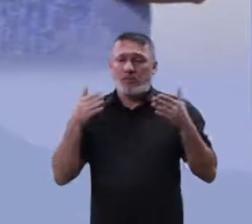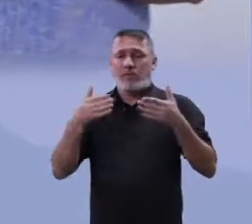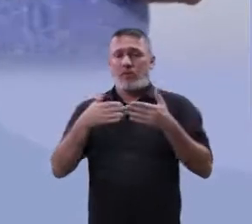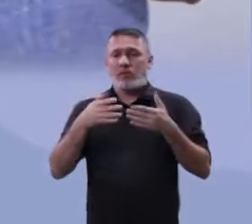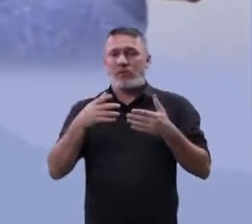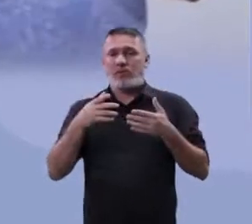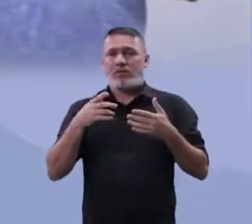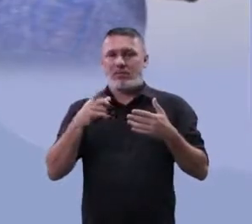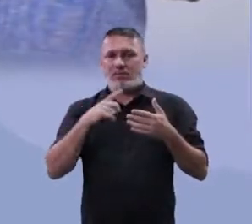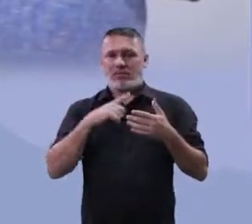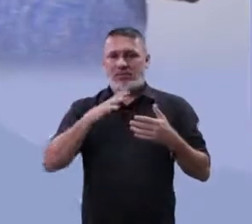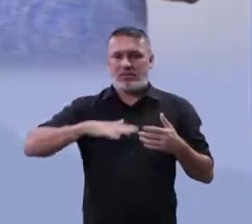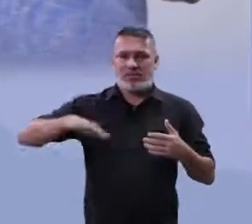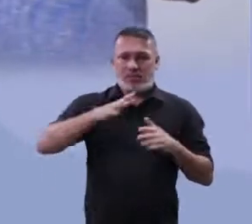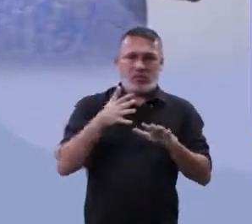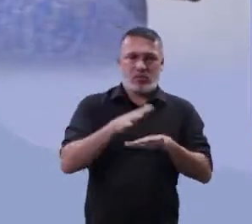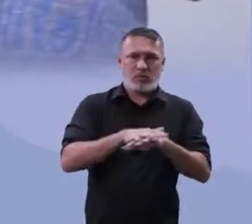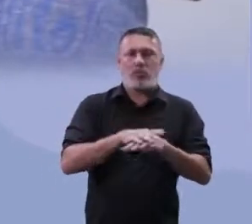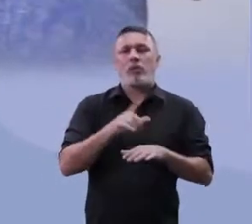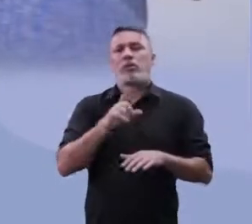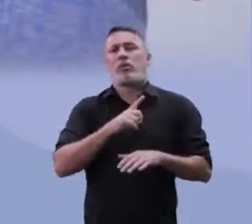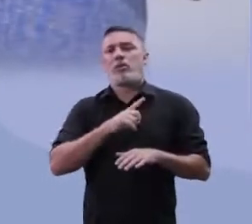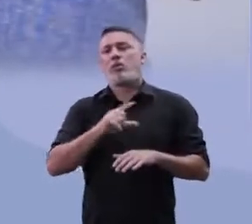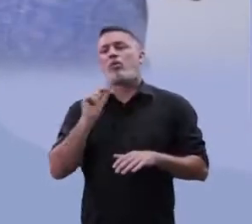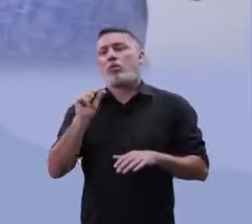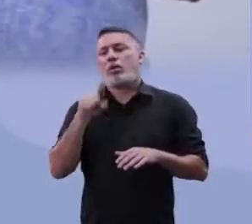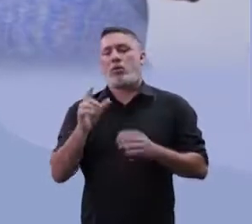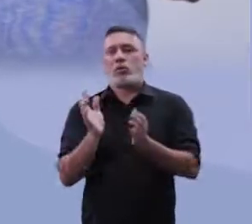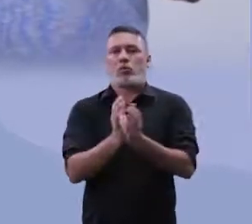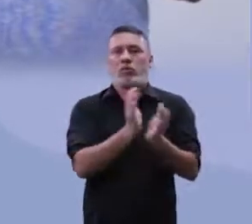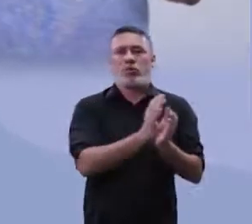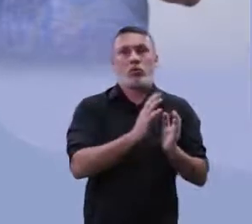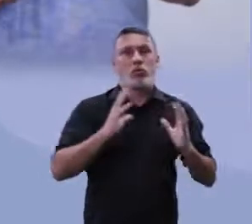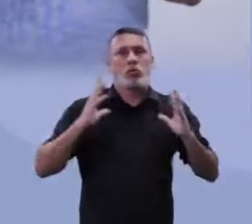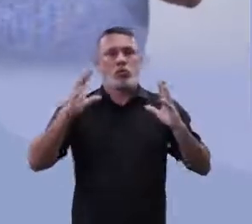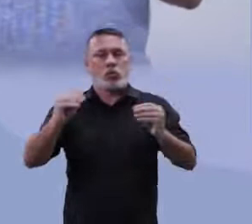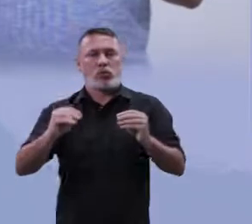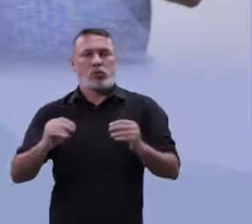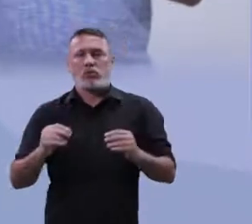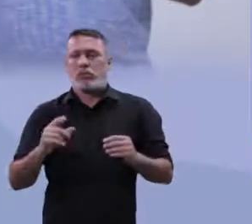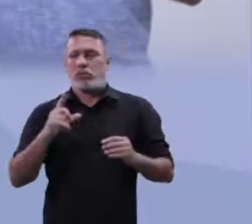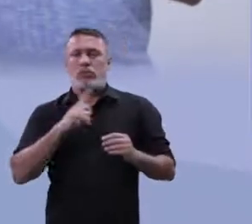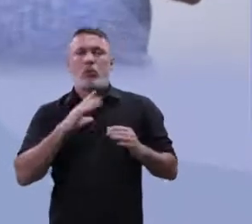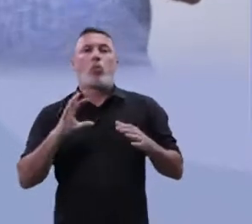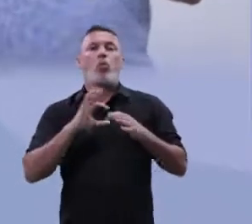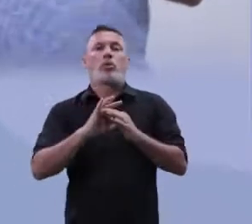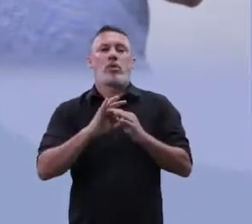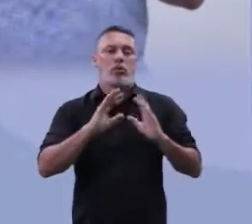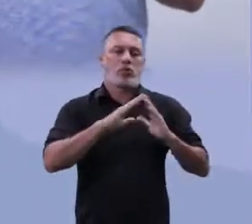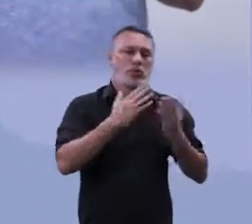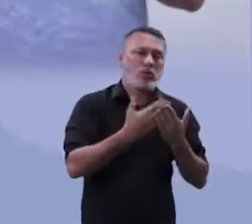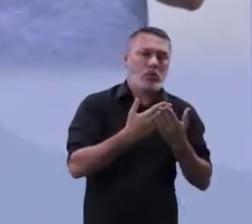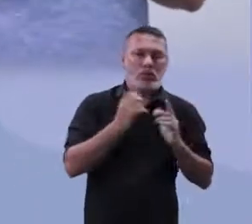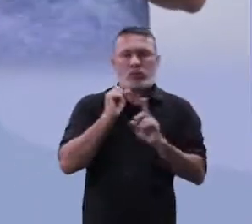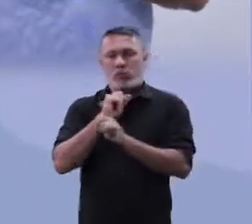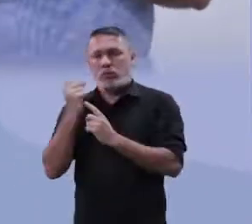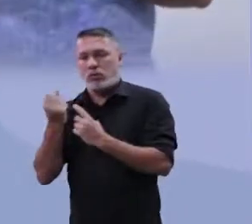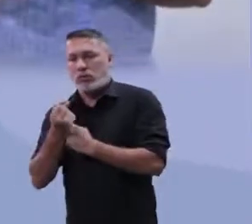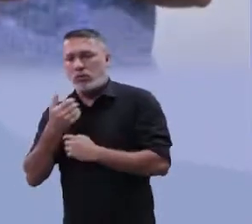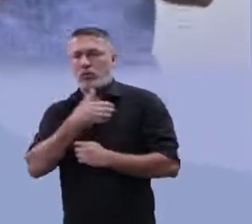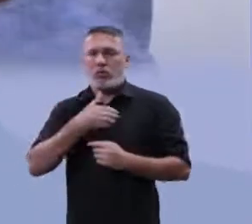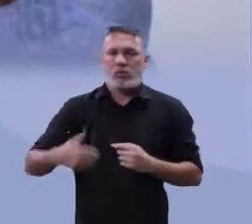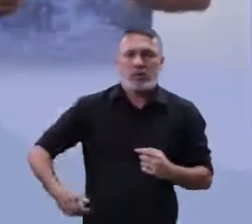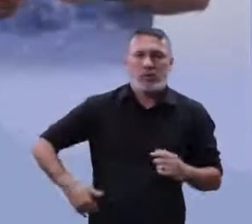trabalhamos o livro ali, a inclusão ela se dá por parte de um grupo, de todos. União entre escola, sociedade,